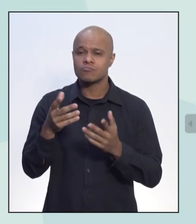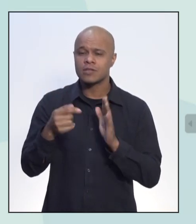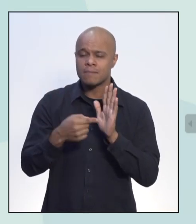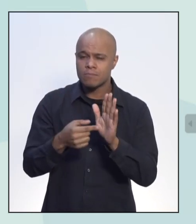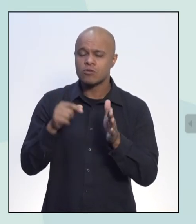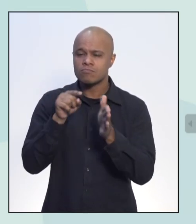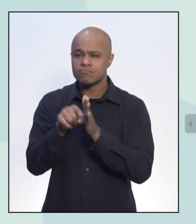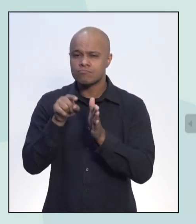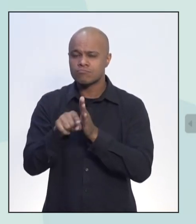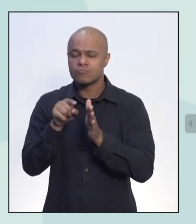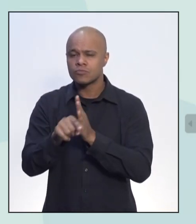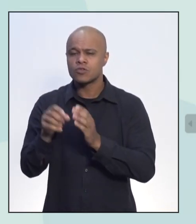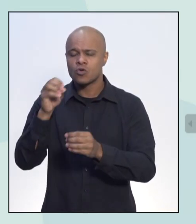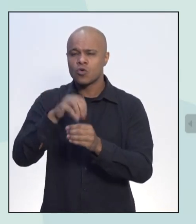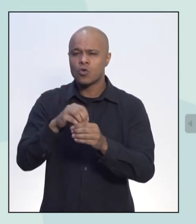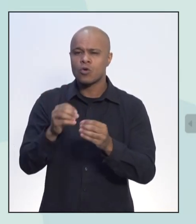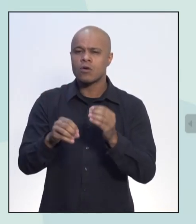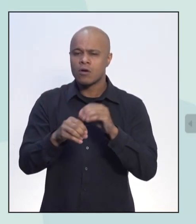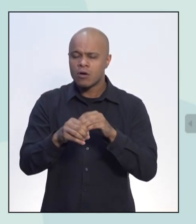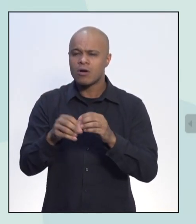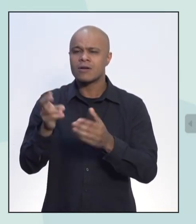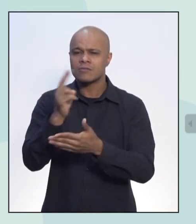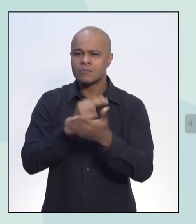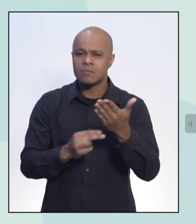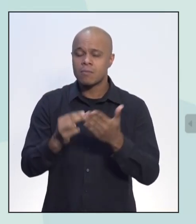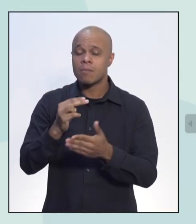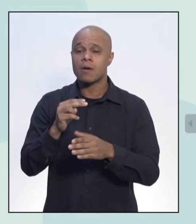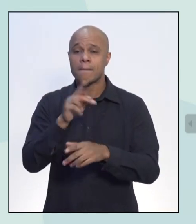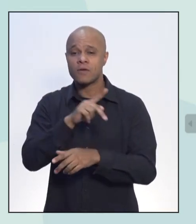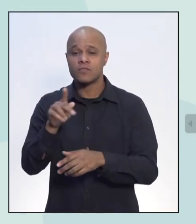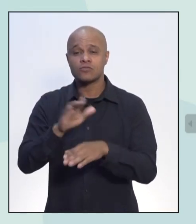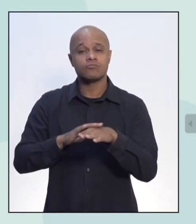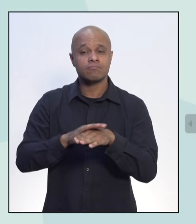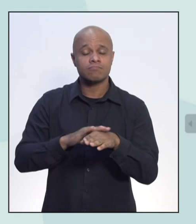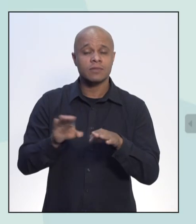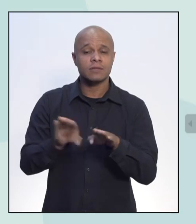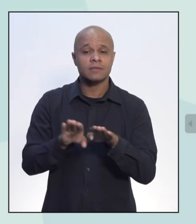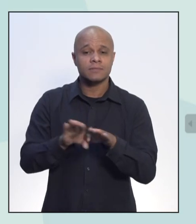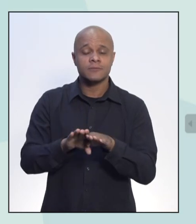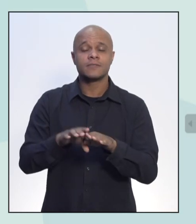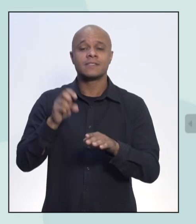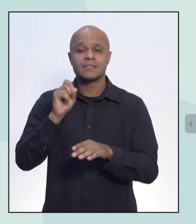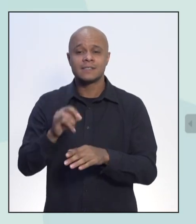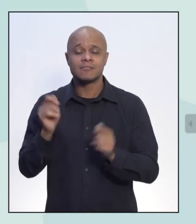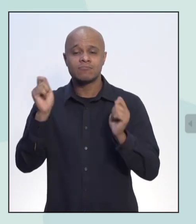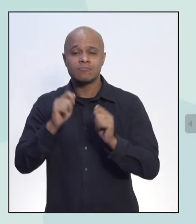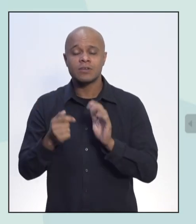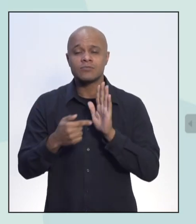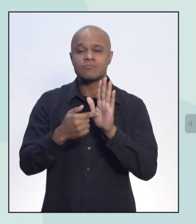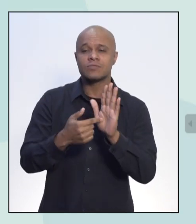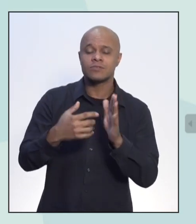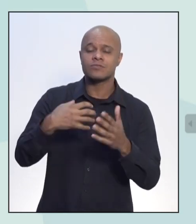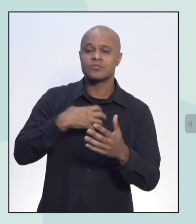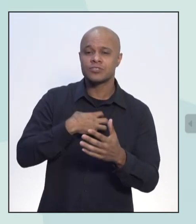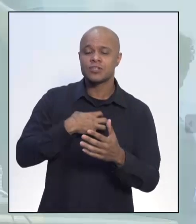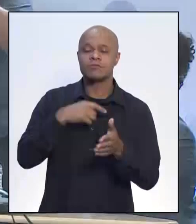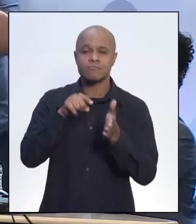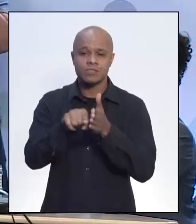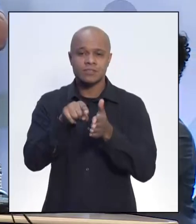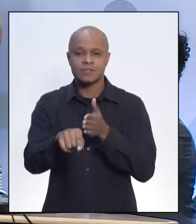de documentários, artigos e imagem. Converse com o professor ou a professora sobre o formato da apresentação dos resultados da